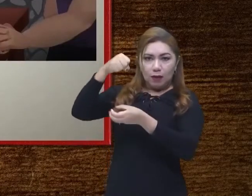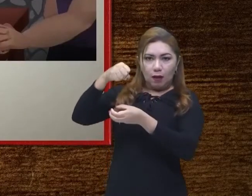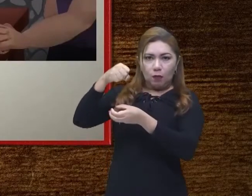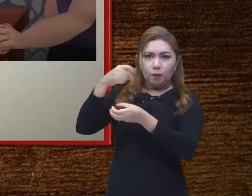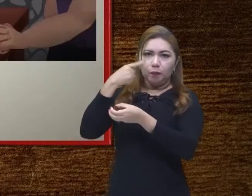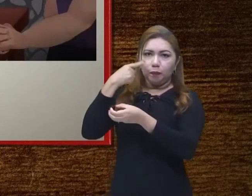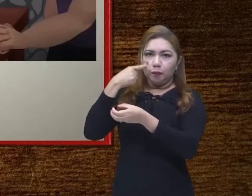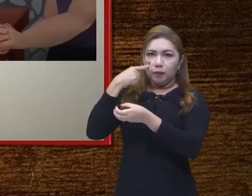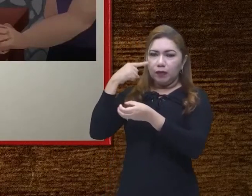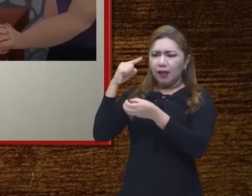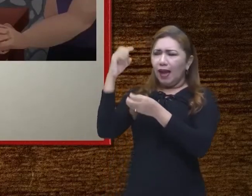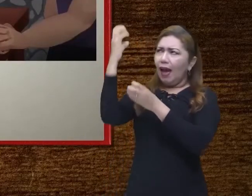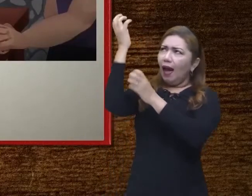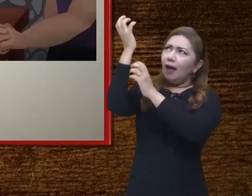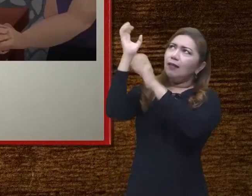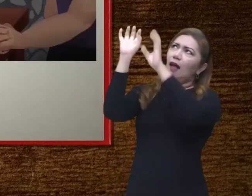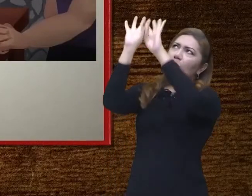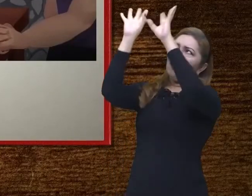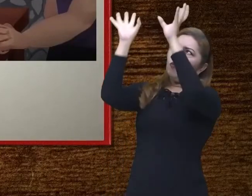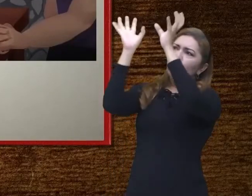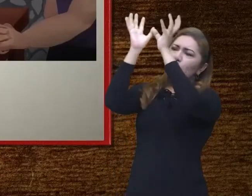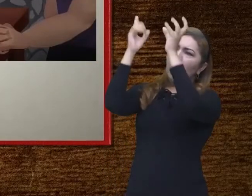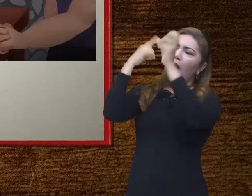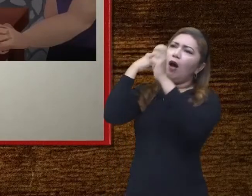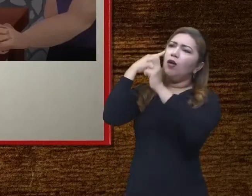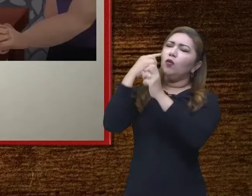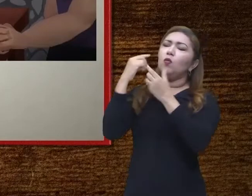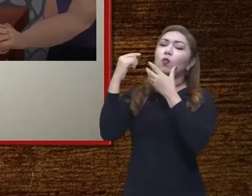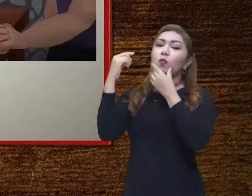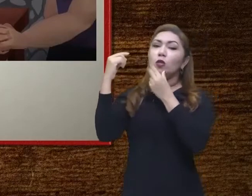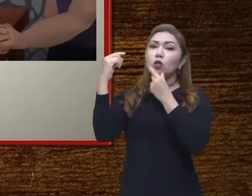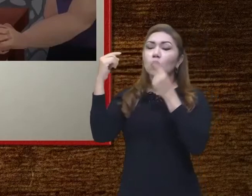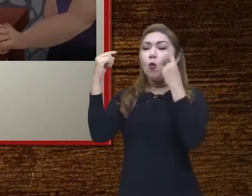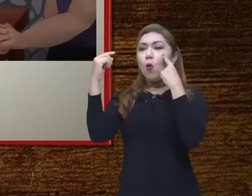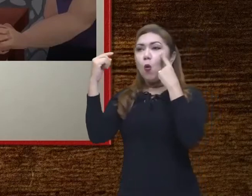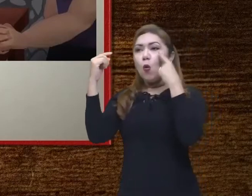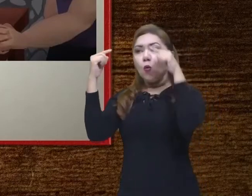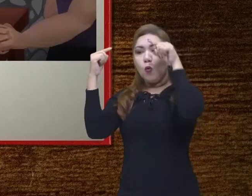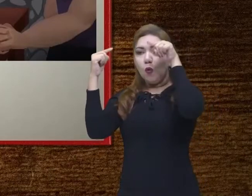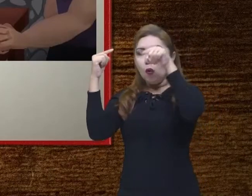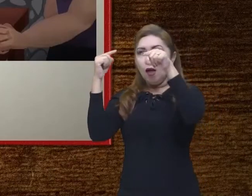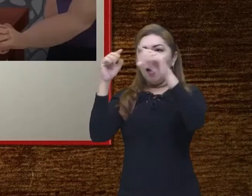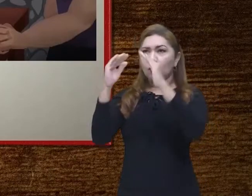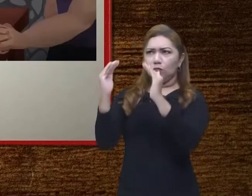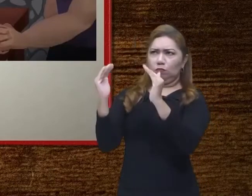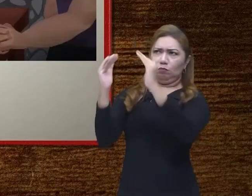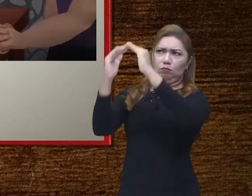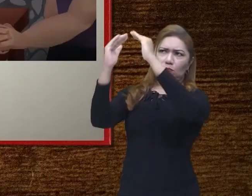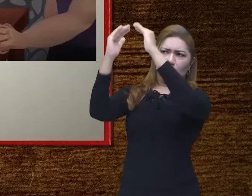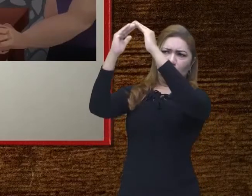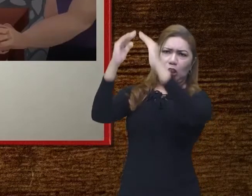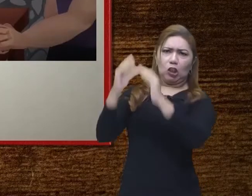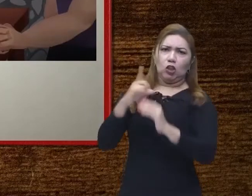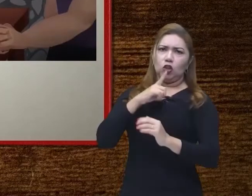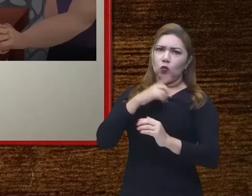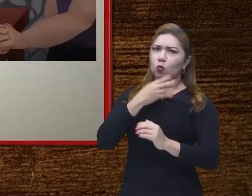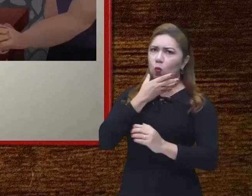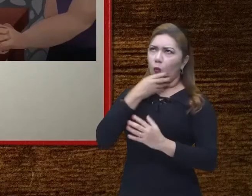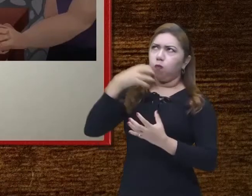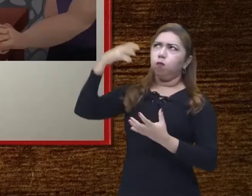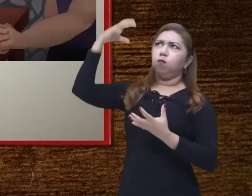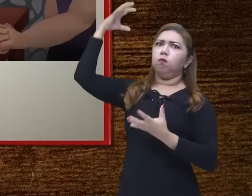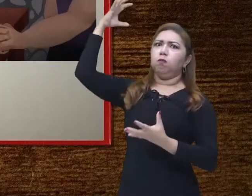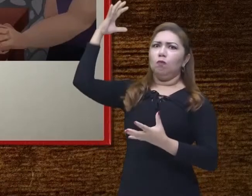No topo da nuvem, o João avistou um grande castelo onde vivia um gigante. Com o seu vozeirão, o gigante ordenava